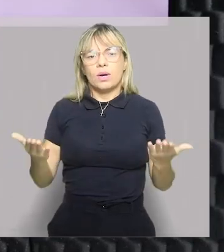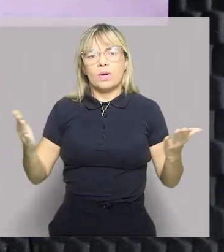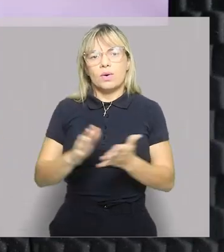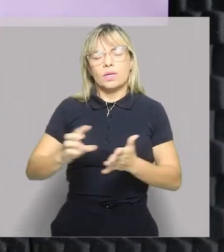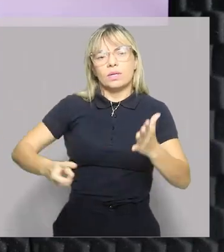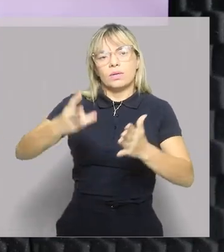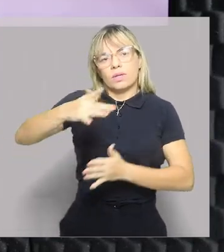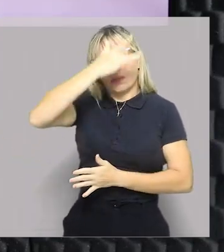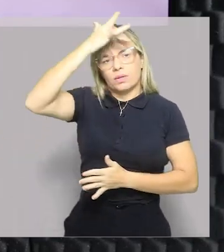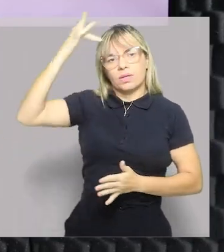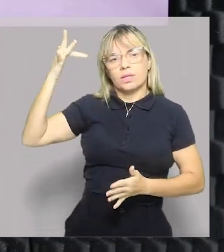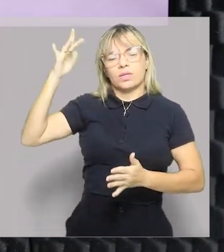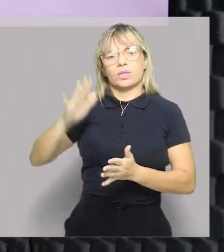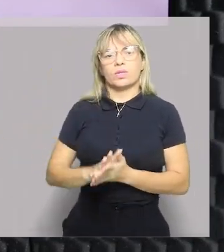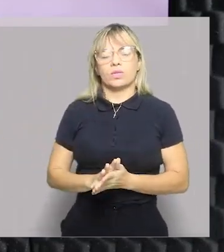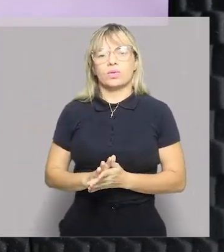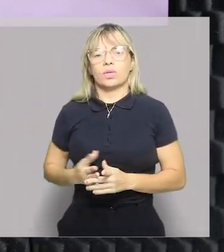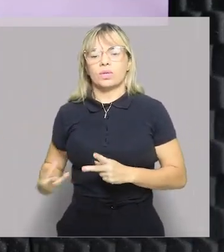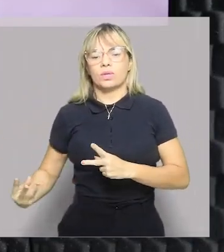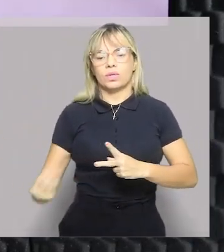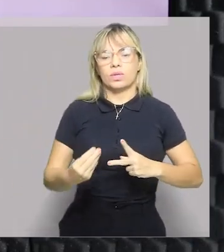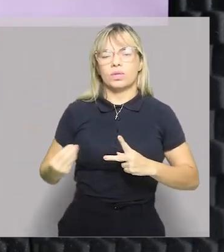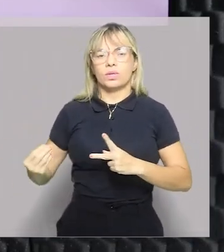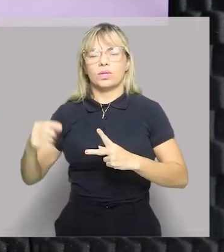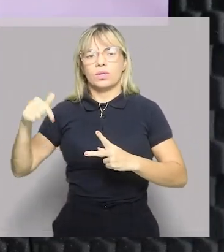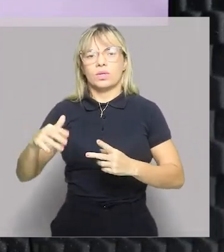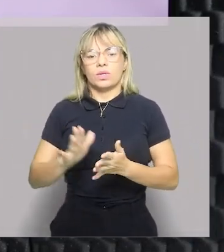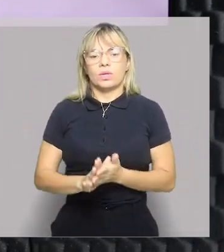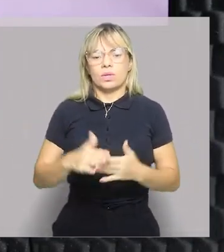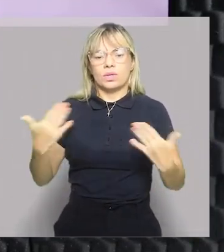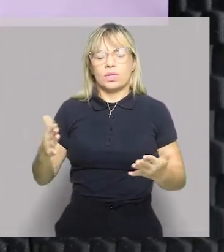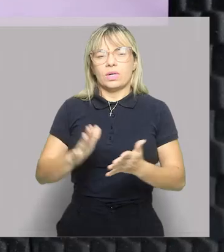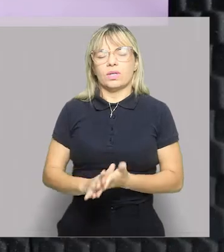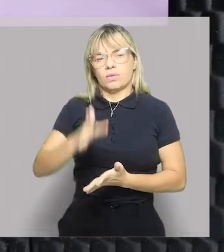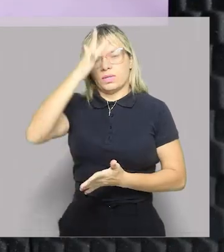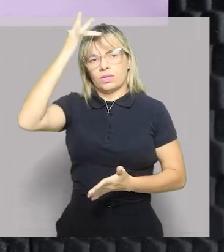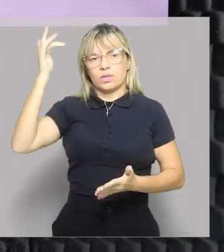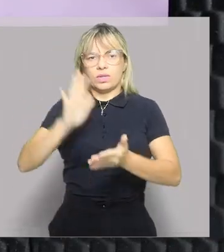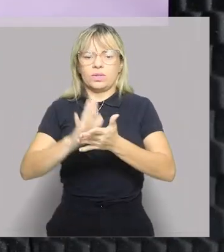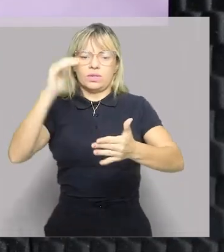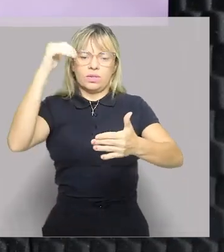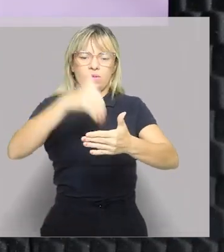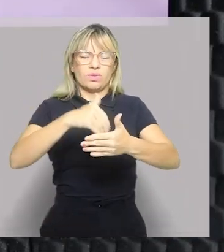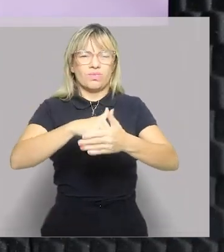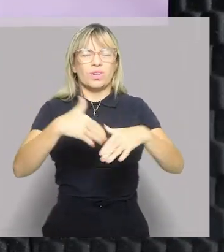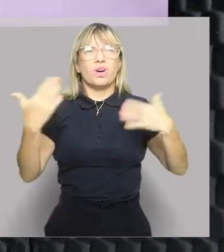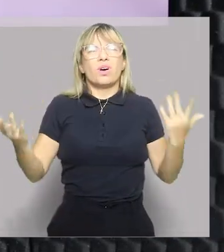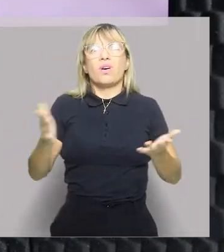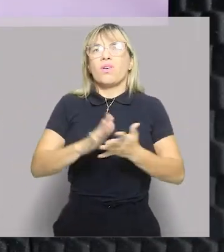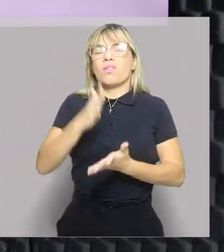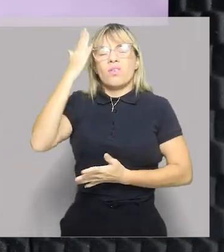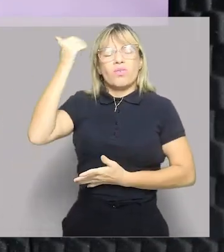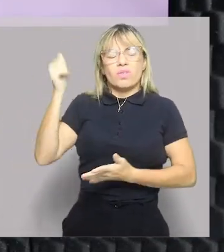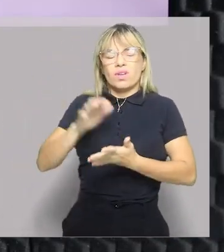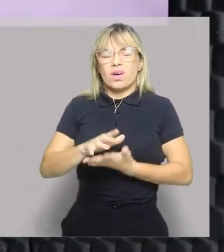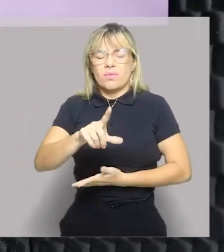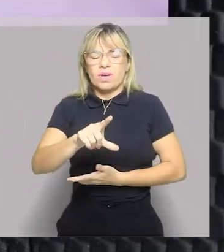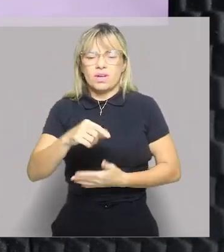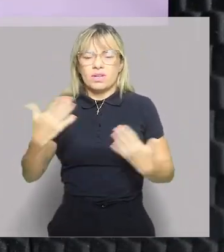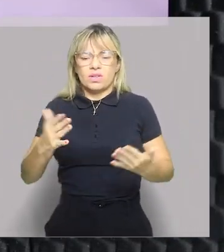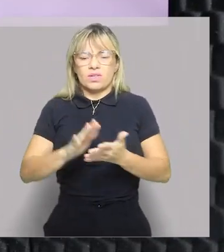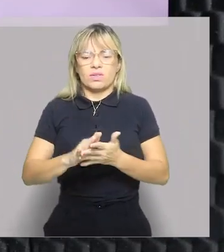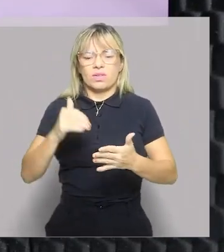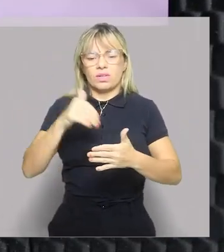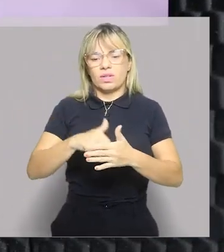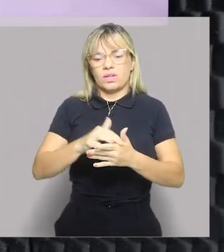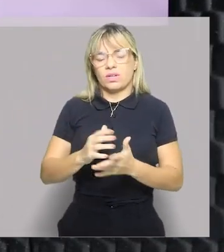terceira pessoa do plural. Quando se diz os eleitores estão muito indecisos, notem que o verbo